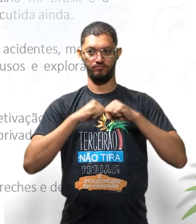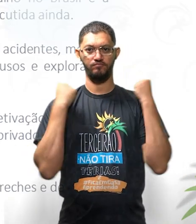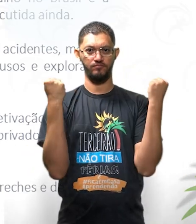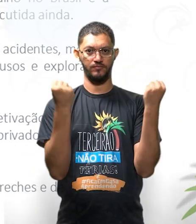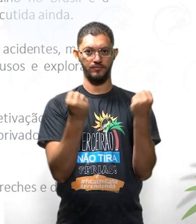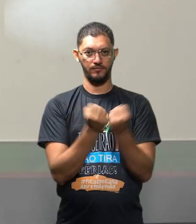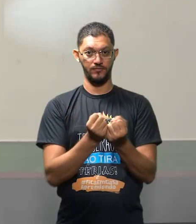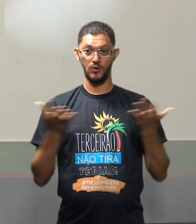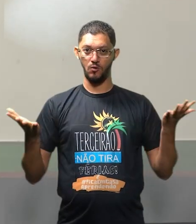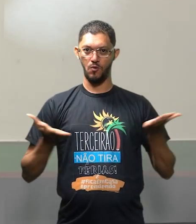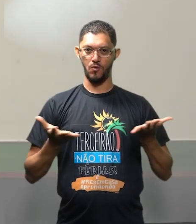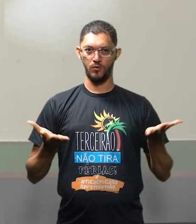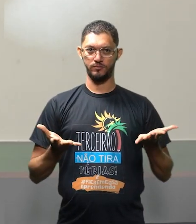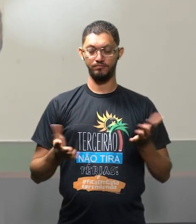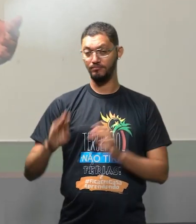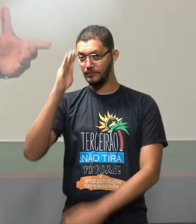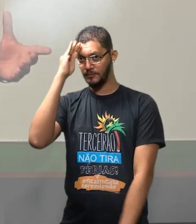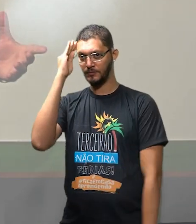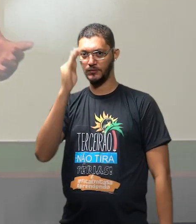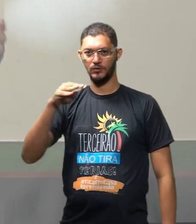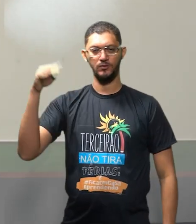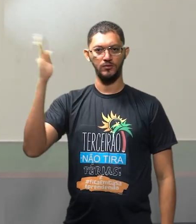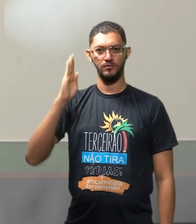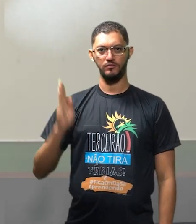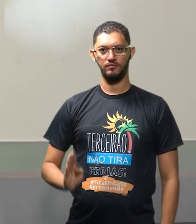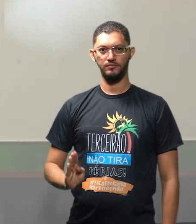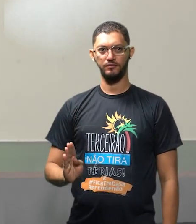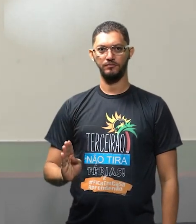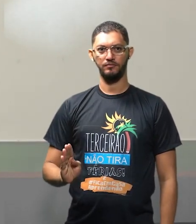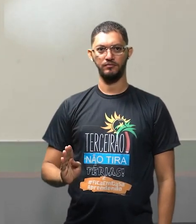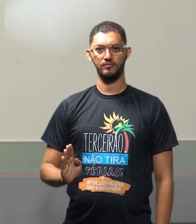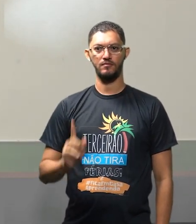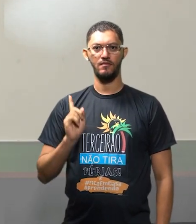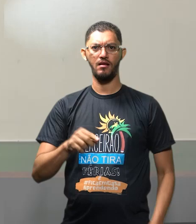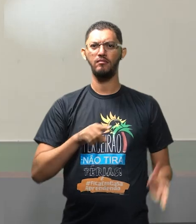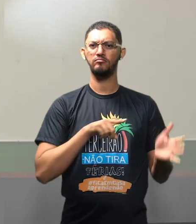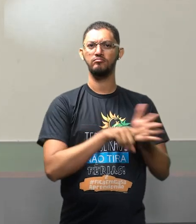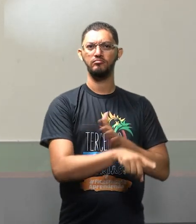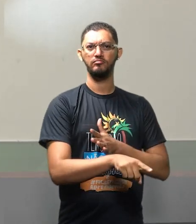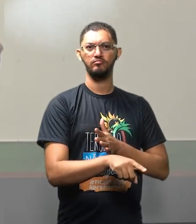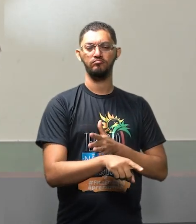sociedade contemporânea, principalmente no Brasil, uma vez que a questão